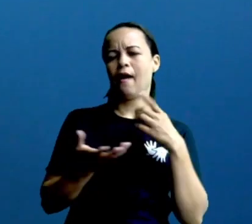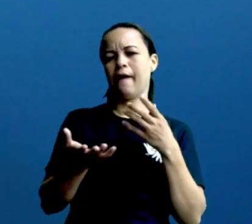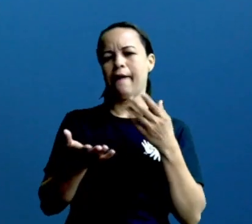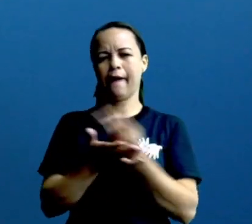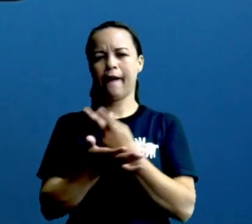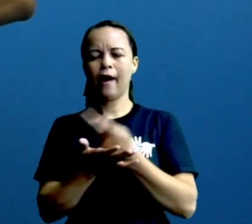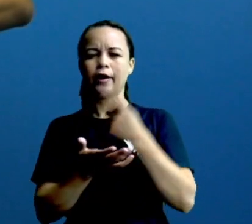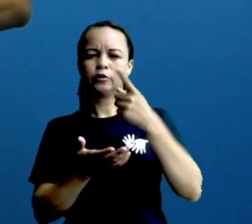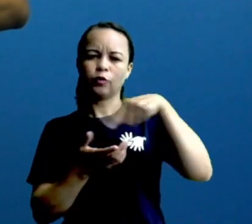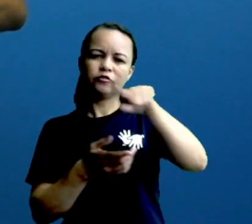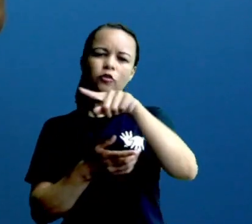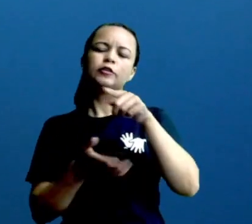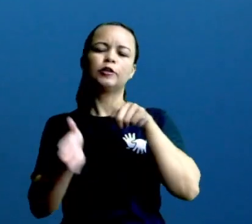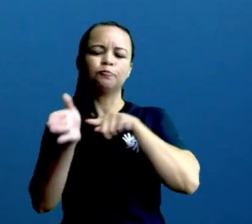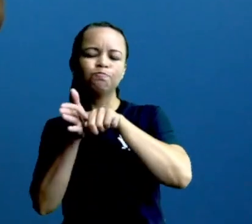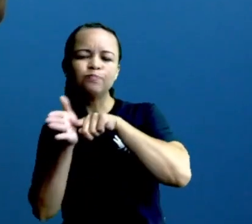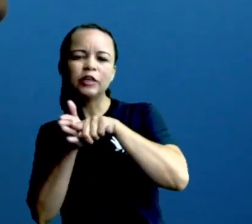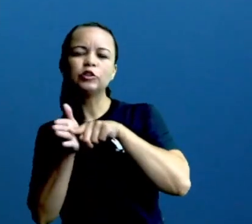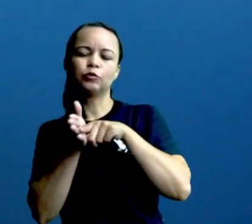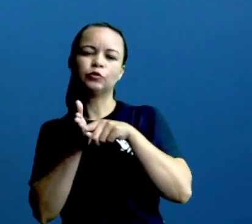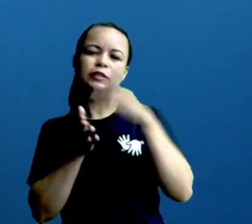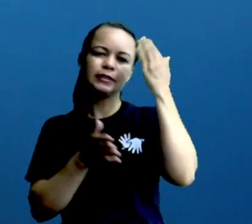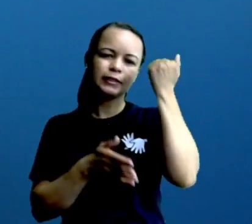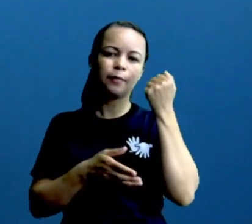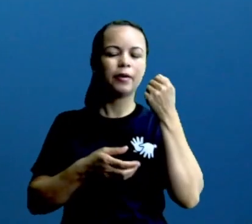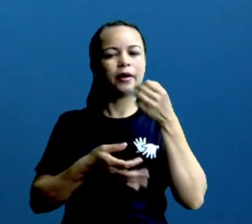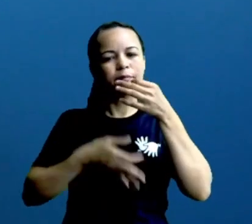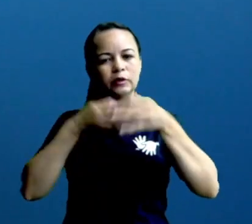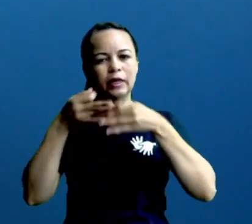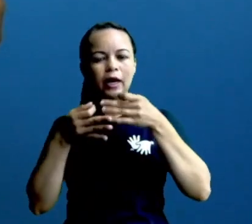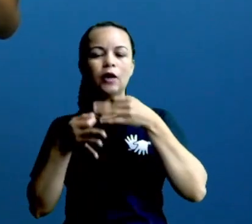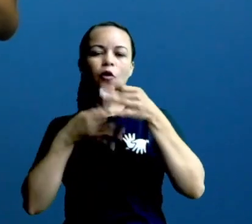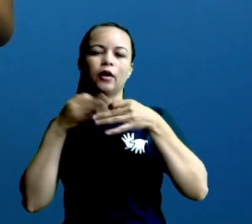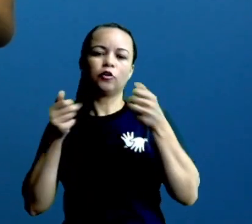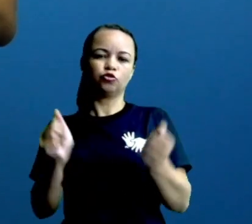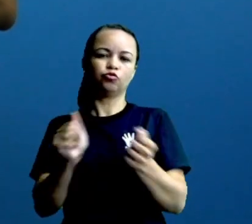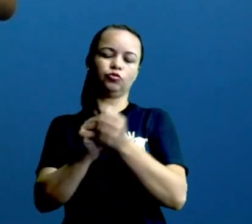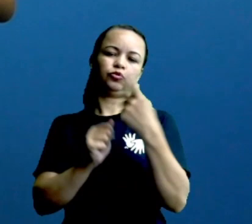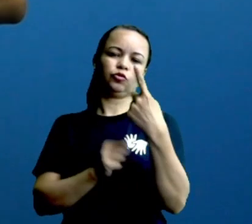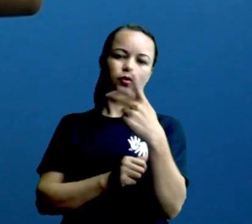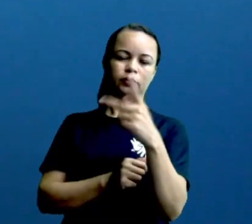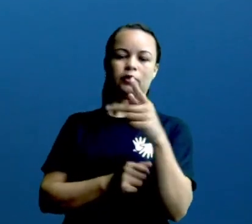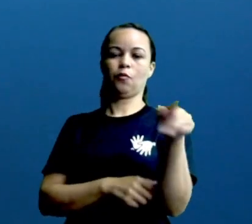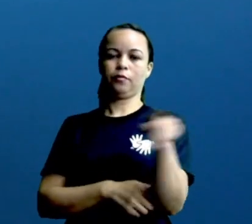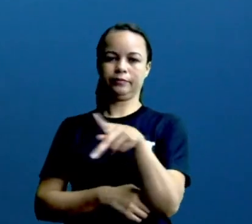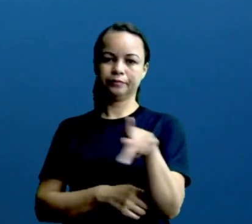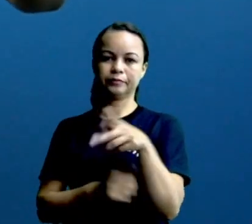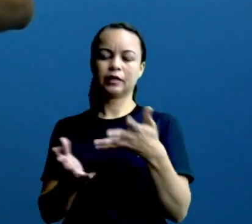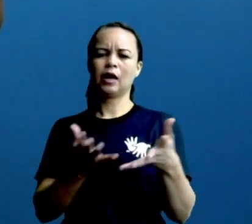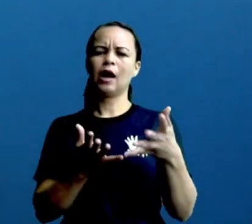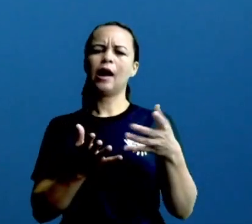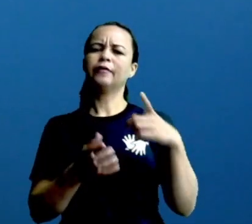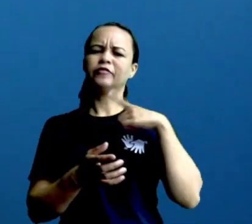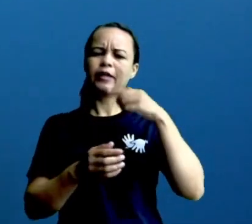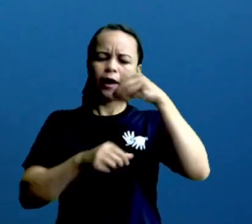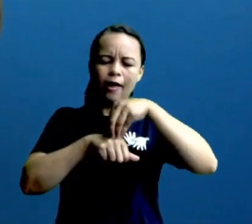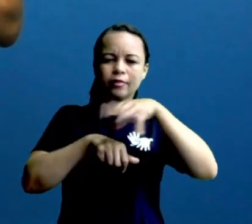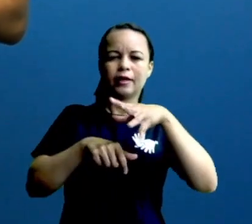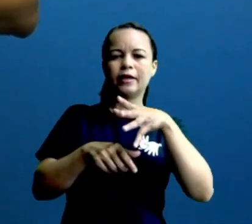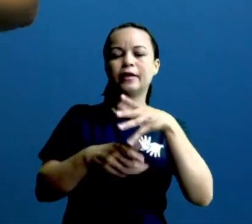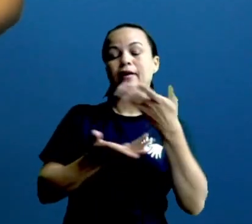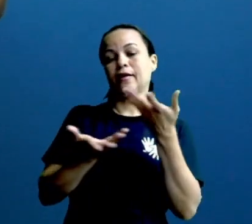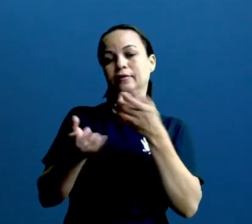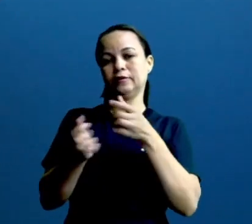você pesquisa e aí você pode justamente dialogar isso com o teu professor. Mas fica a dica a gente fazer esse intercâmbio com outros